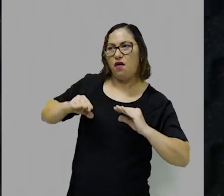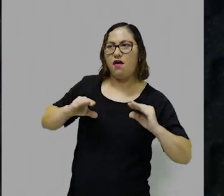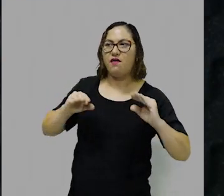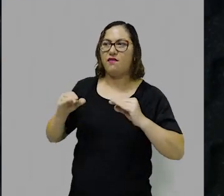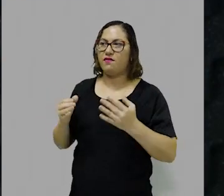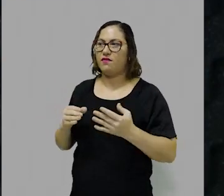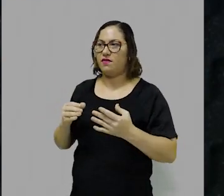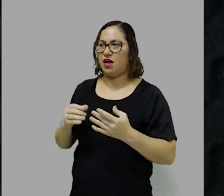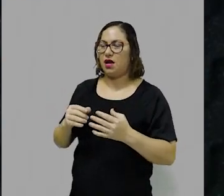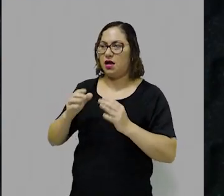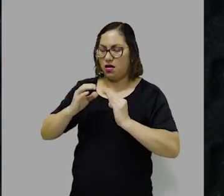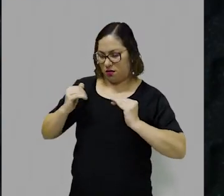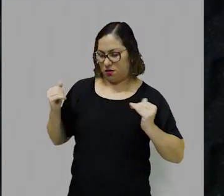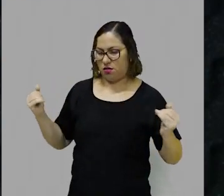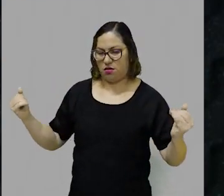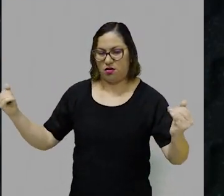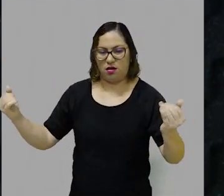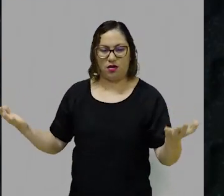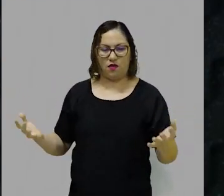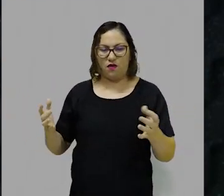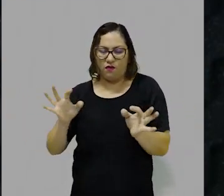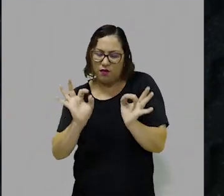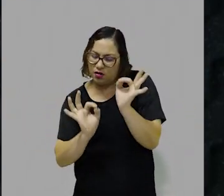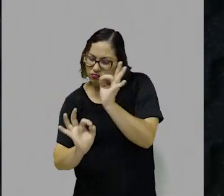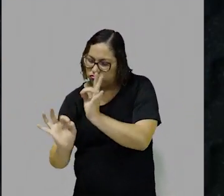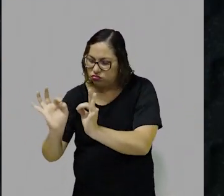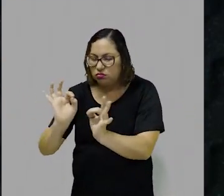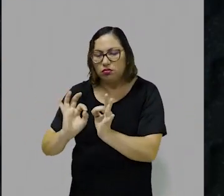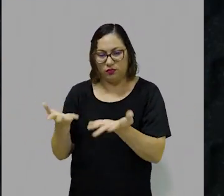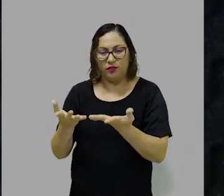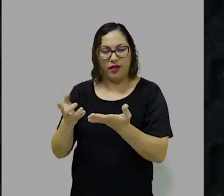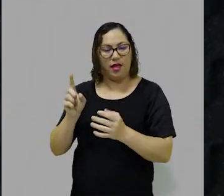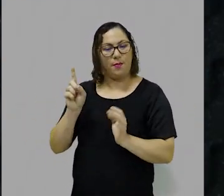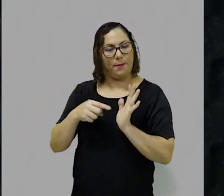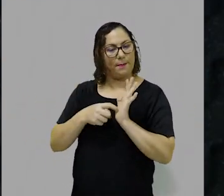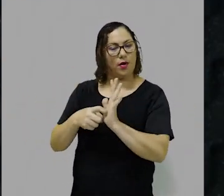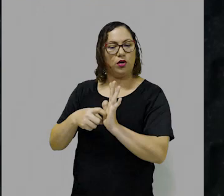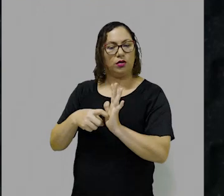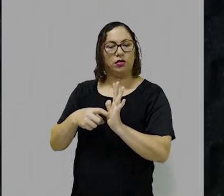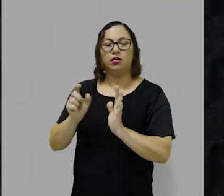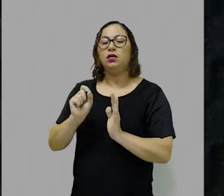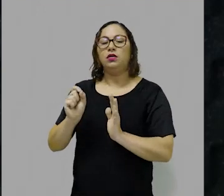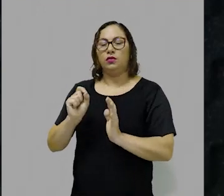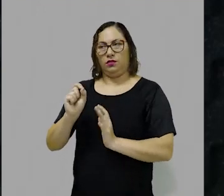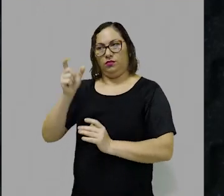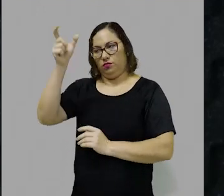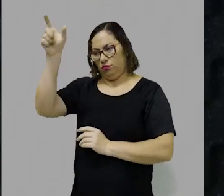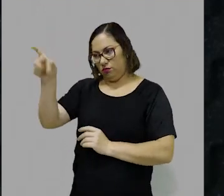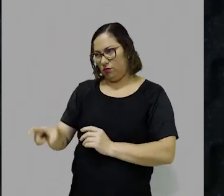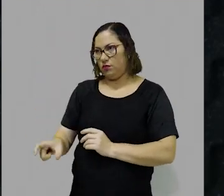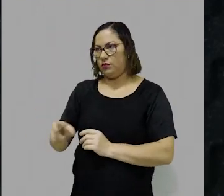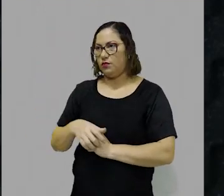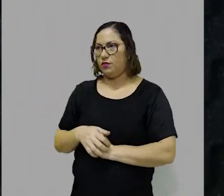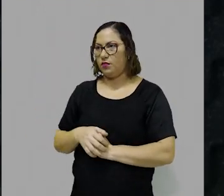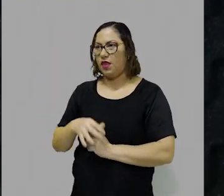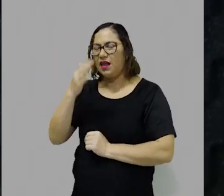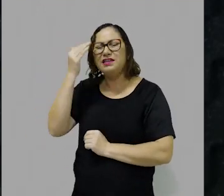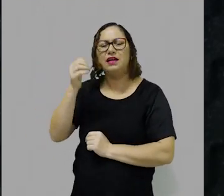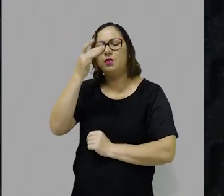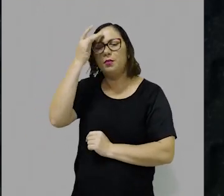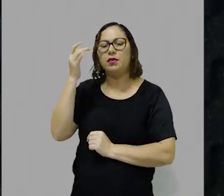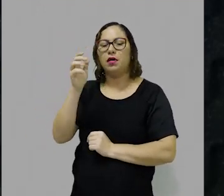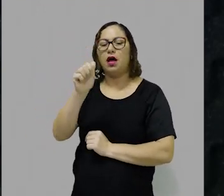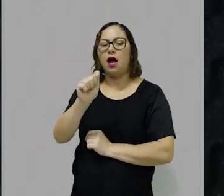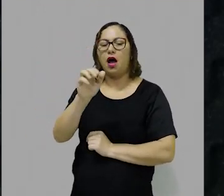o excesso de curvas ou a coisa mais minimalista diz exatamente com o que a pessoa é, né? Sabe os acumuladores, aquela pessoa que